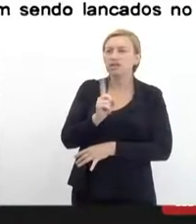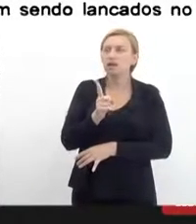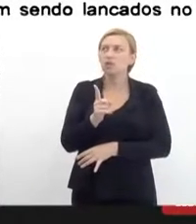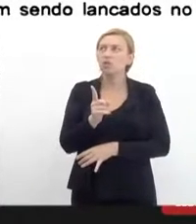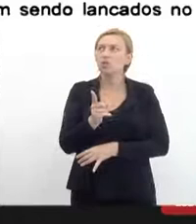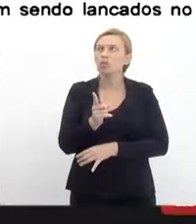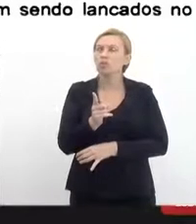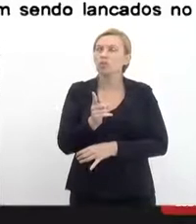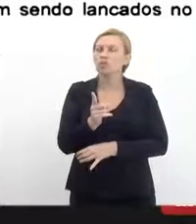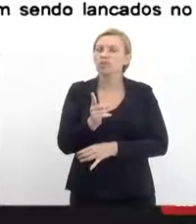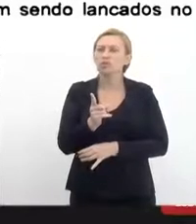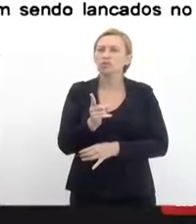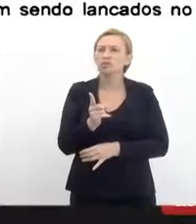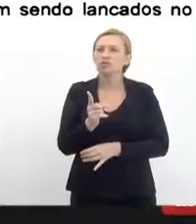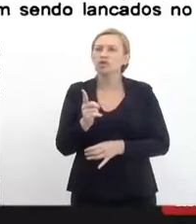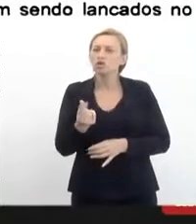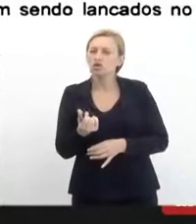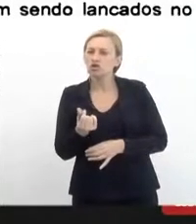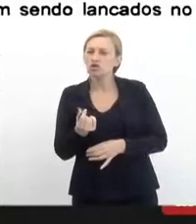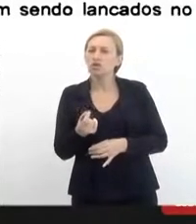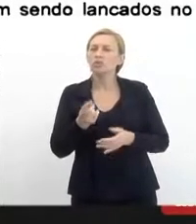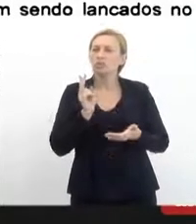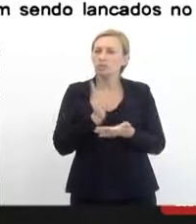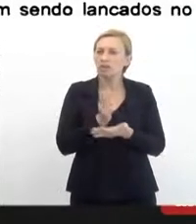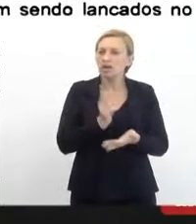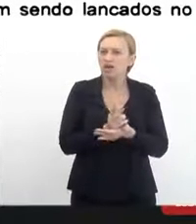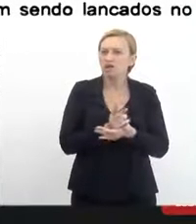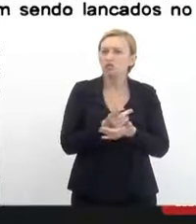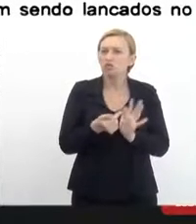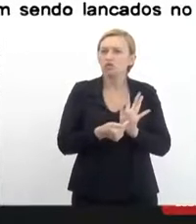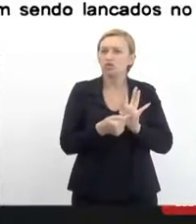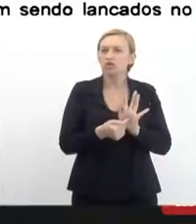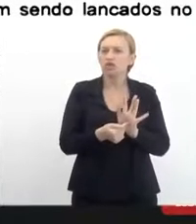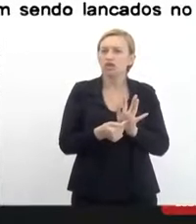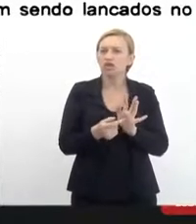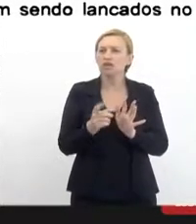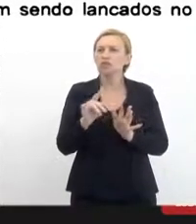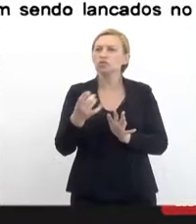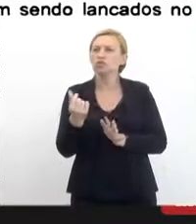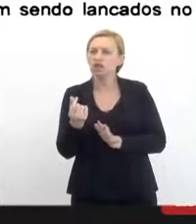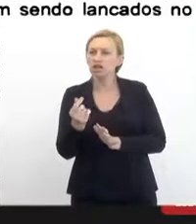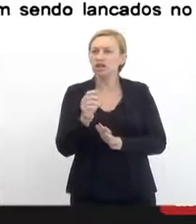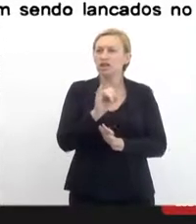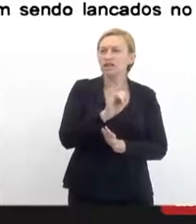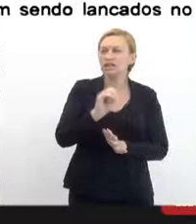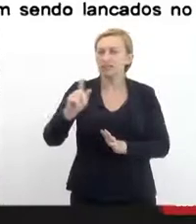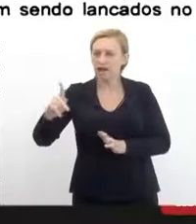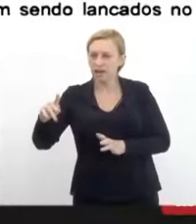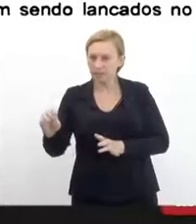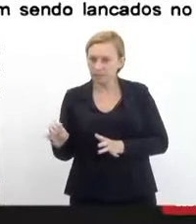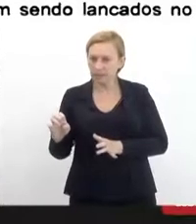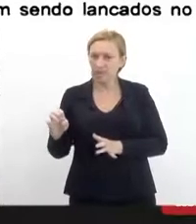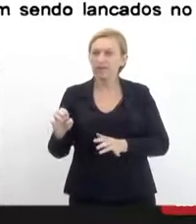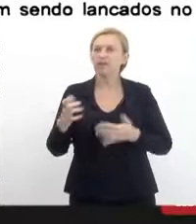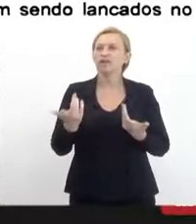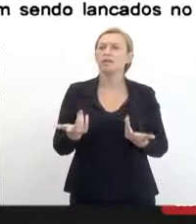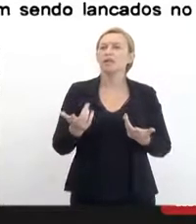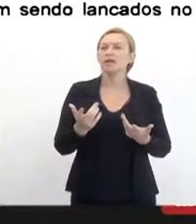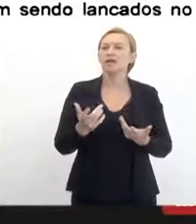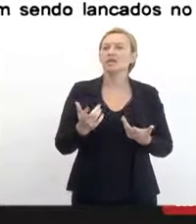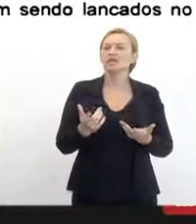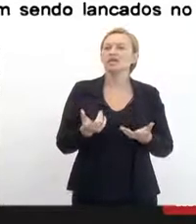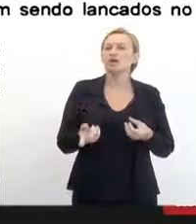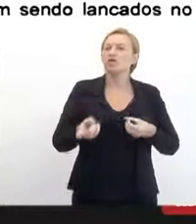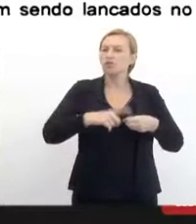aplicavam aos referidos créditos os mesmos índices percentuais aplicados nos créditos do SIAP. índices estes que representam os estornos